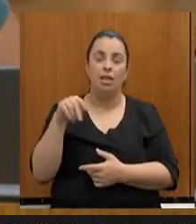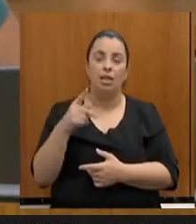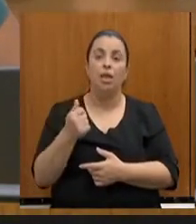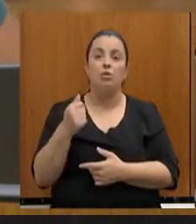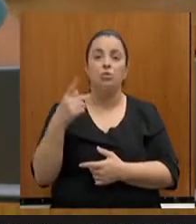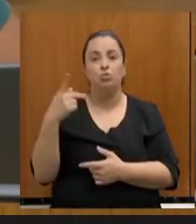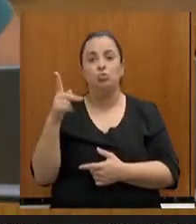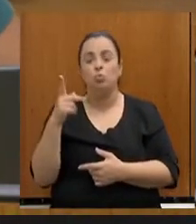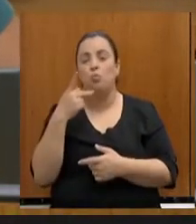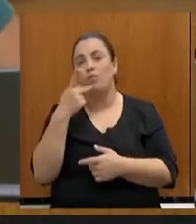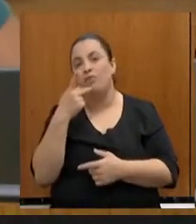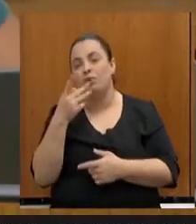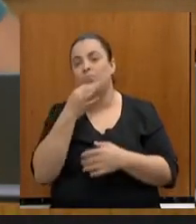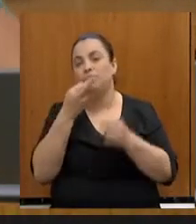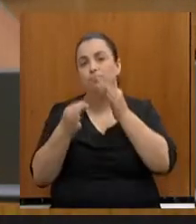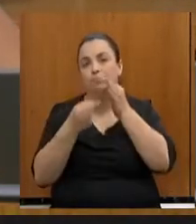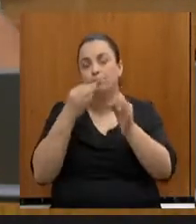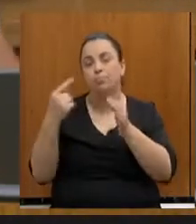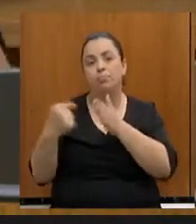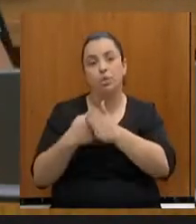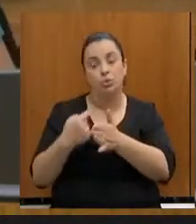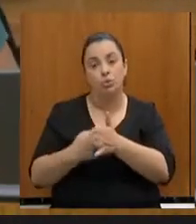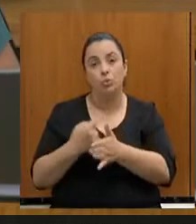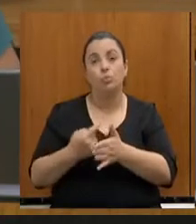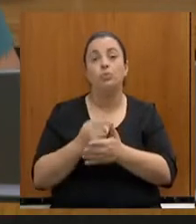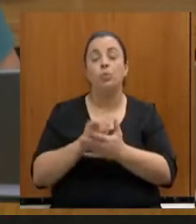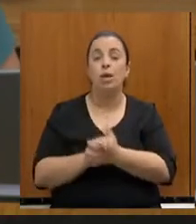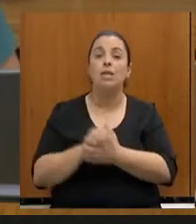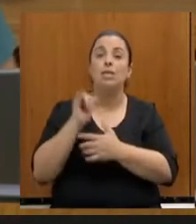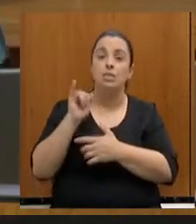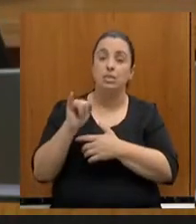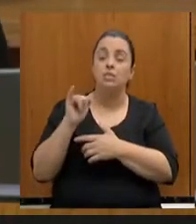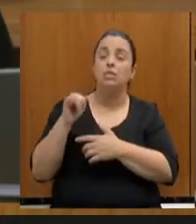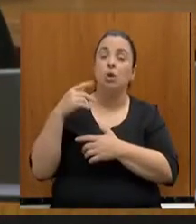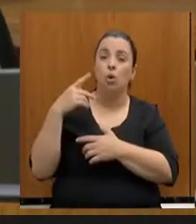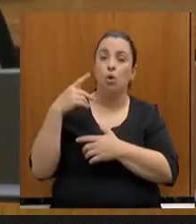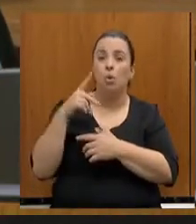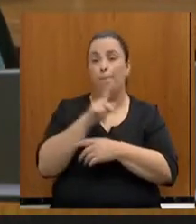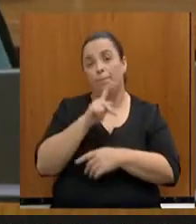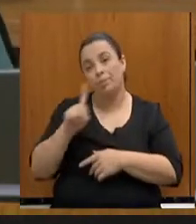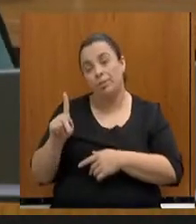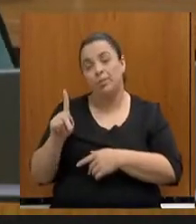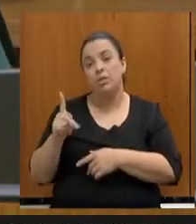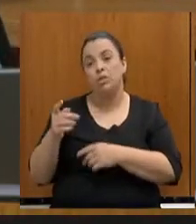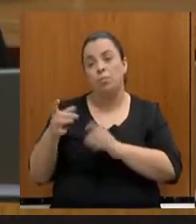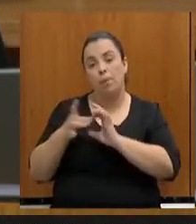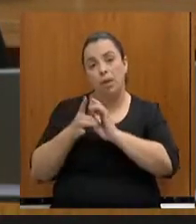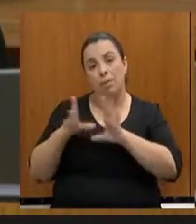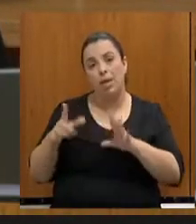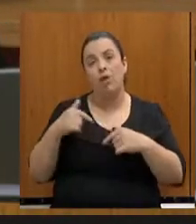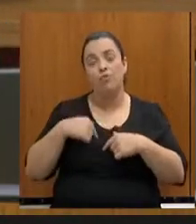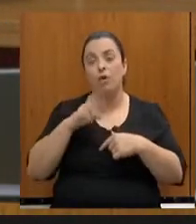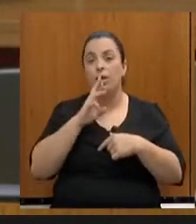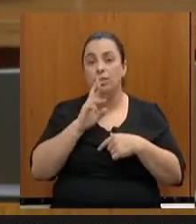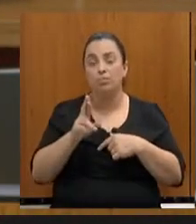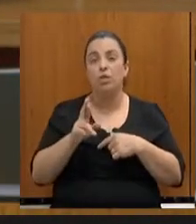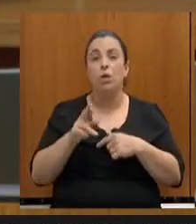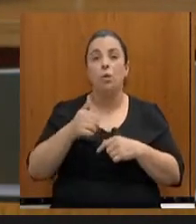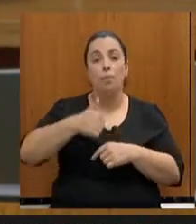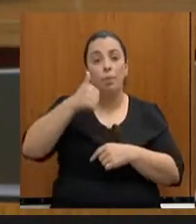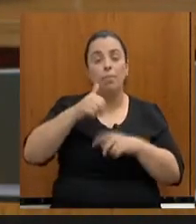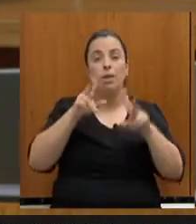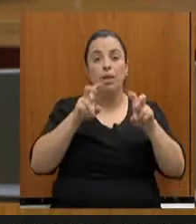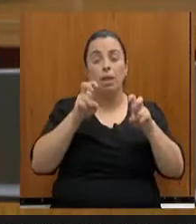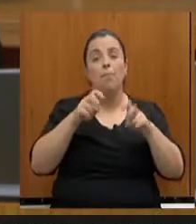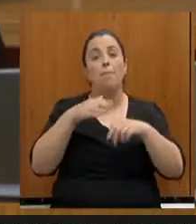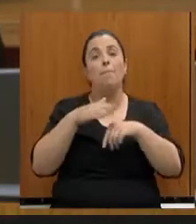considerações e o presidente me permitir eu vou responder algumas questões vou abordar o primeiro tema mais amplo e vou